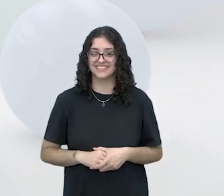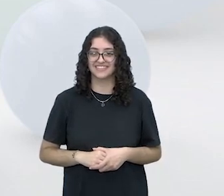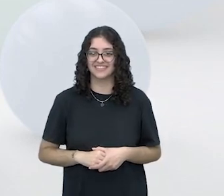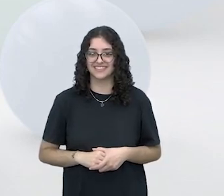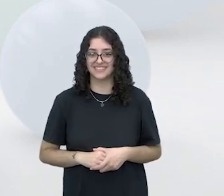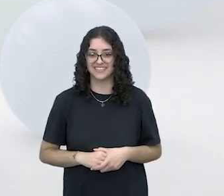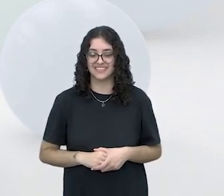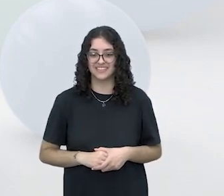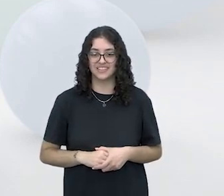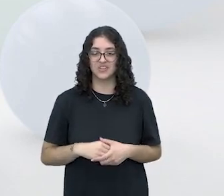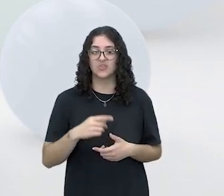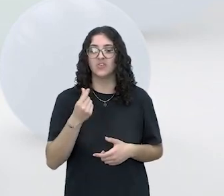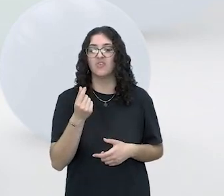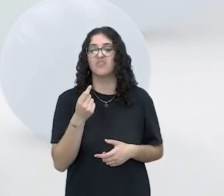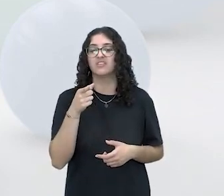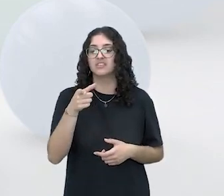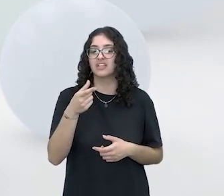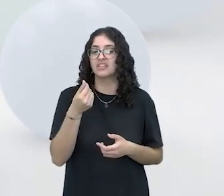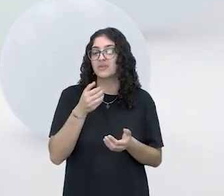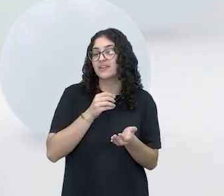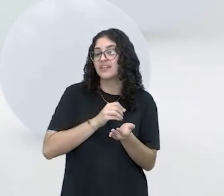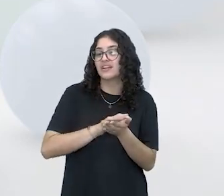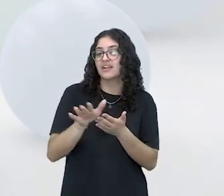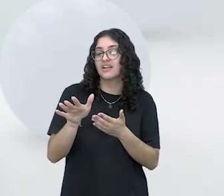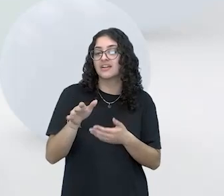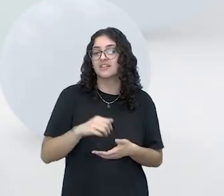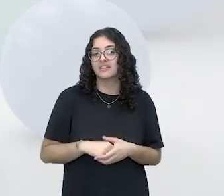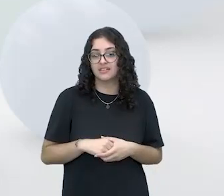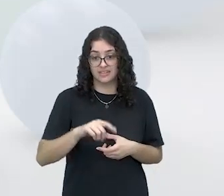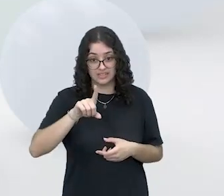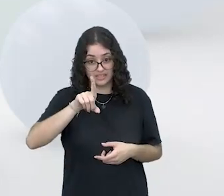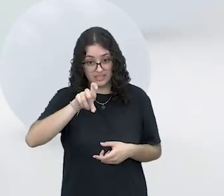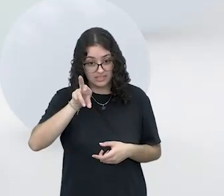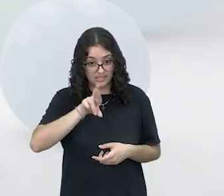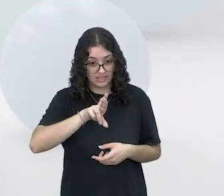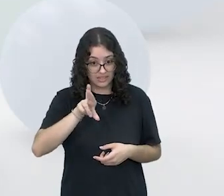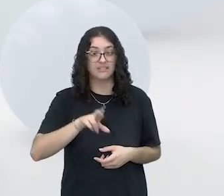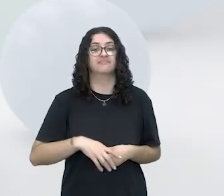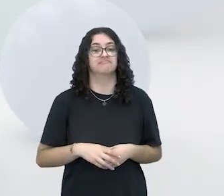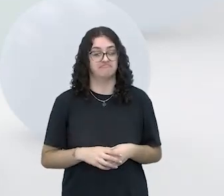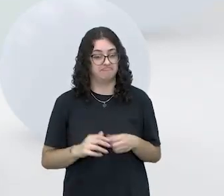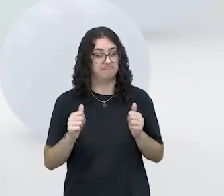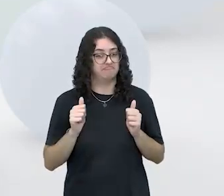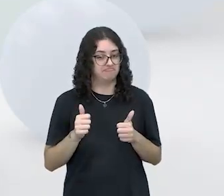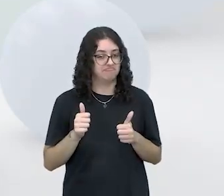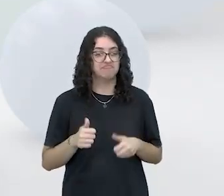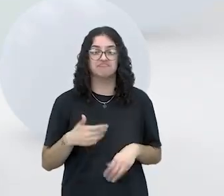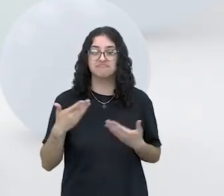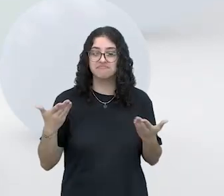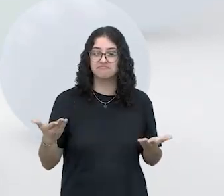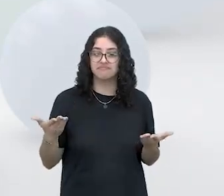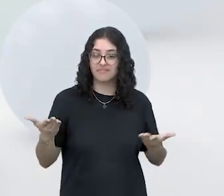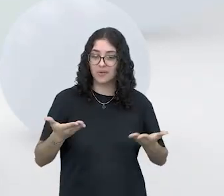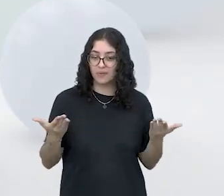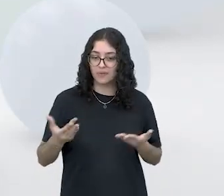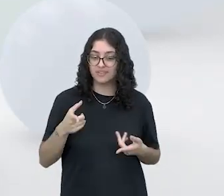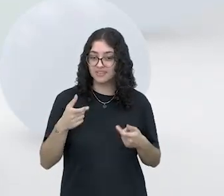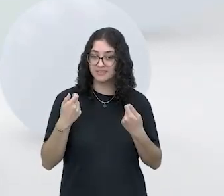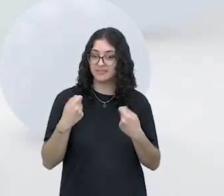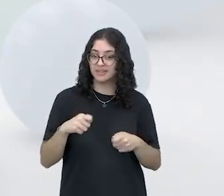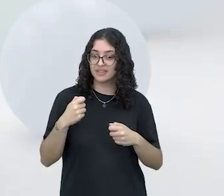Nicolas, quantos reais você tem para gastar? 15 reais. 15 reais, muito bem. Então você vai ter que